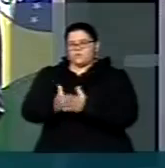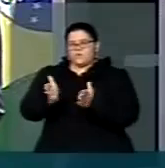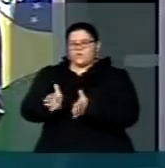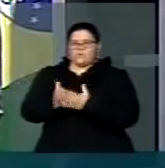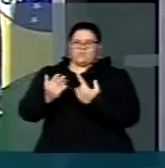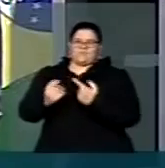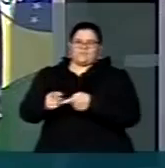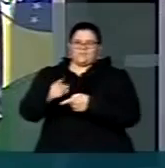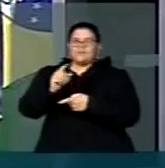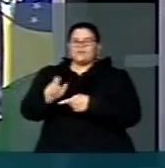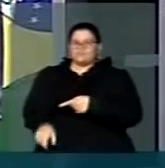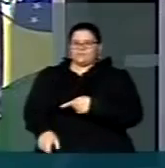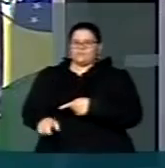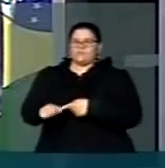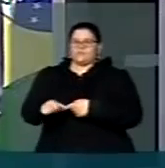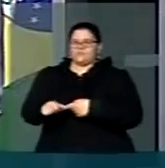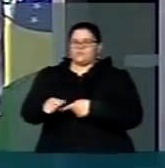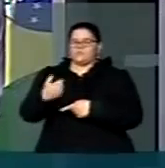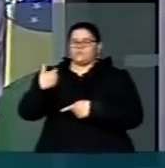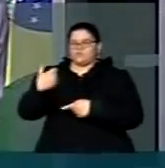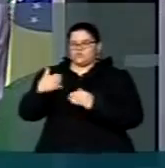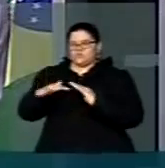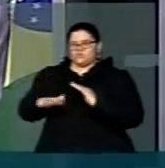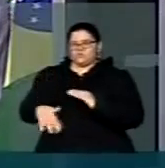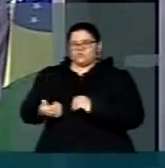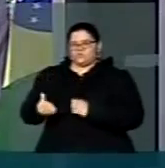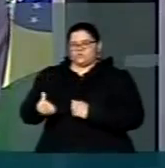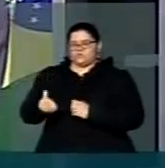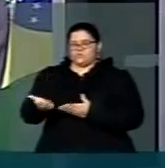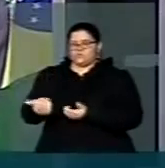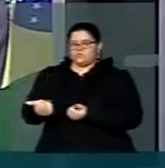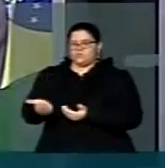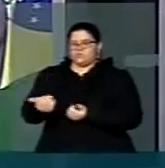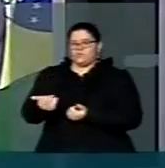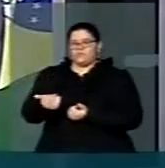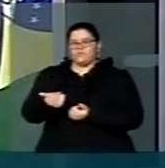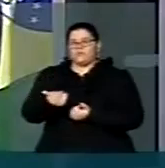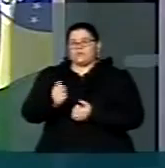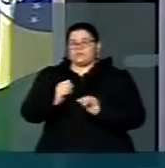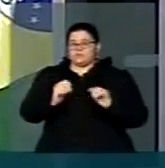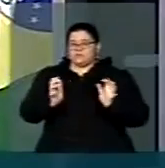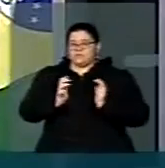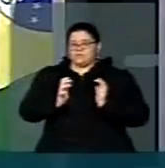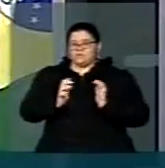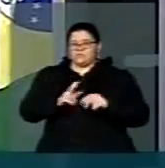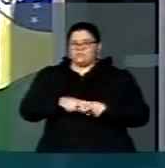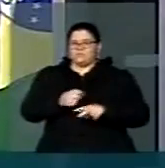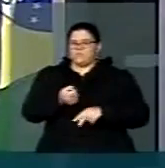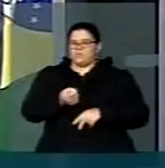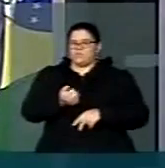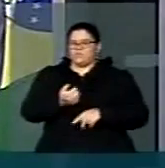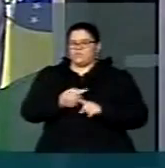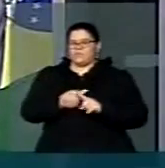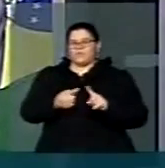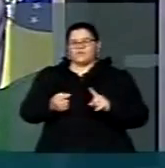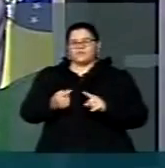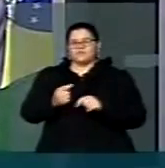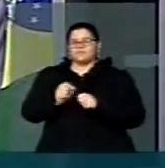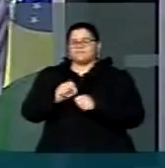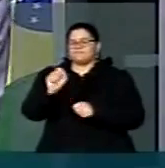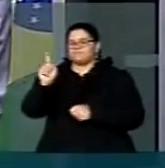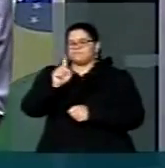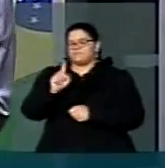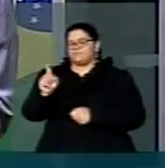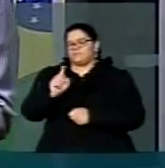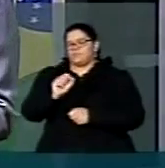outro destino ou possibilidade. Reduzir a maioridade penal isenta o Estado do compromisso com a construção de políticas